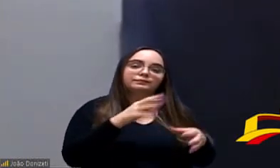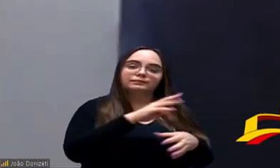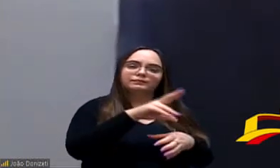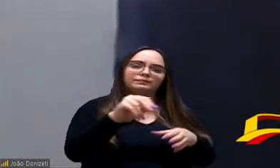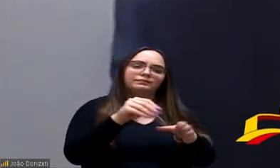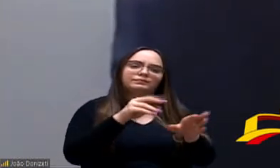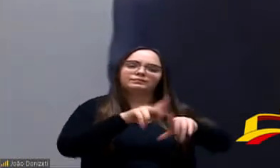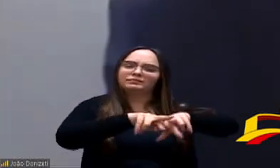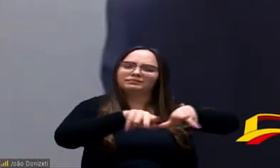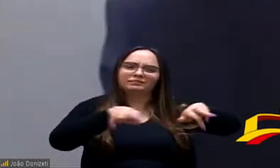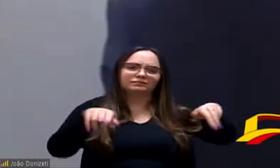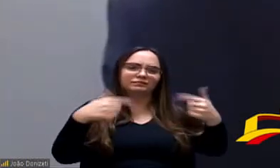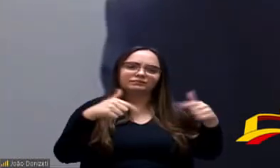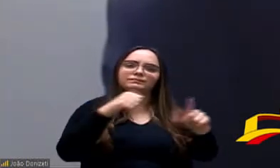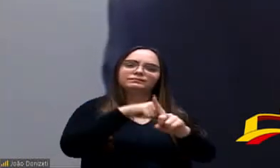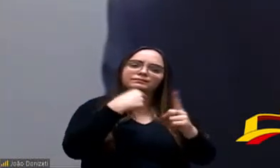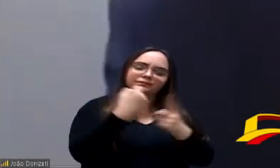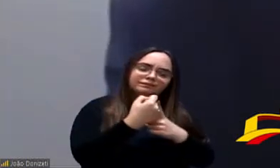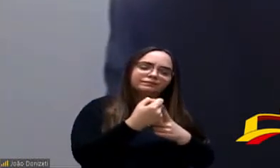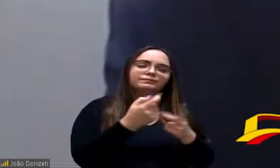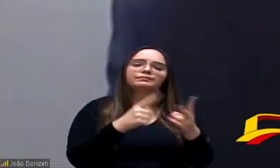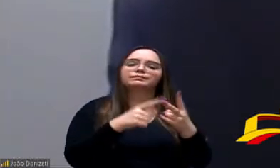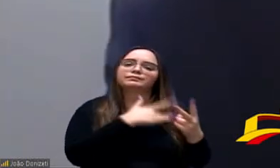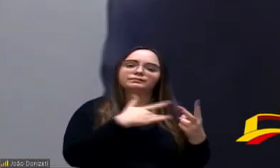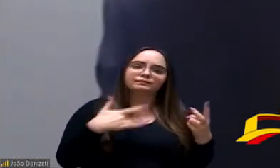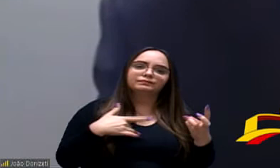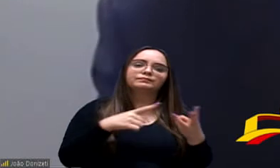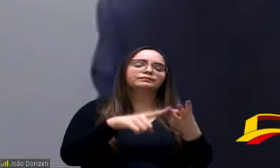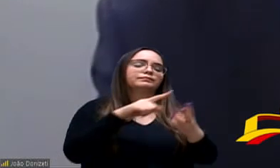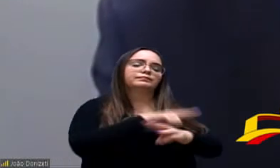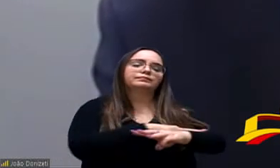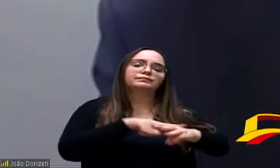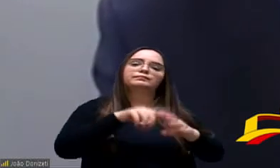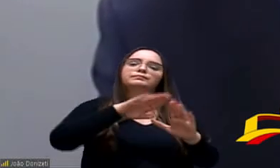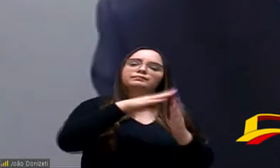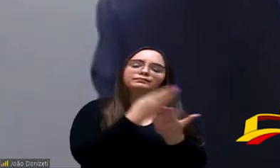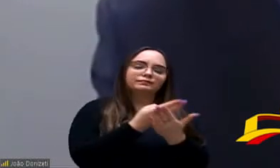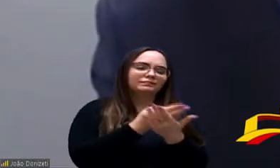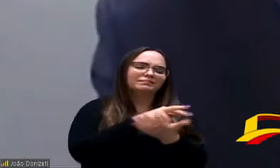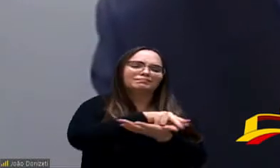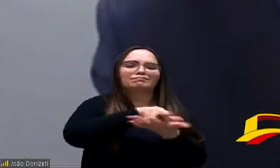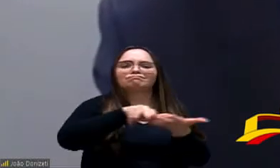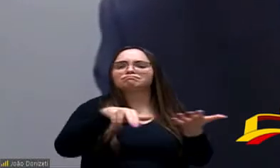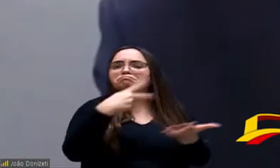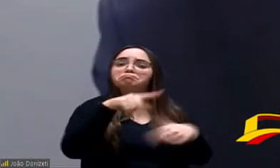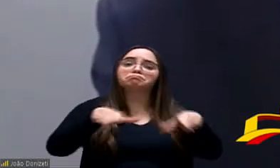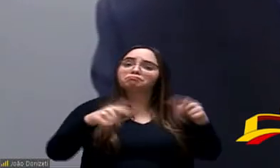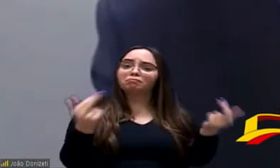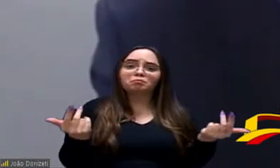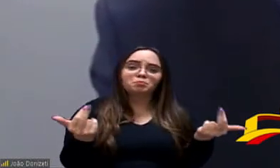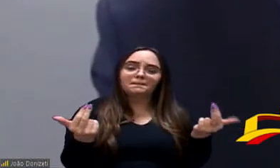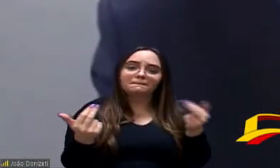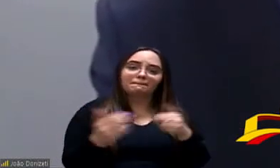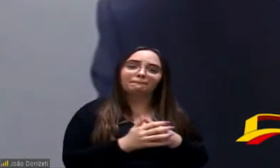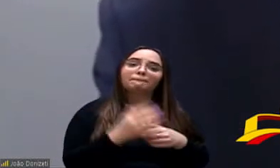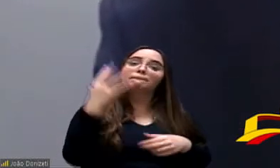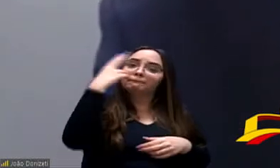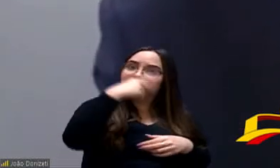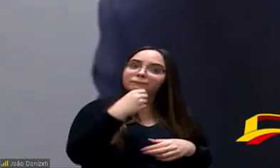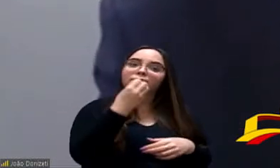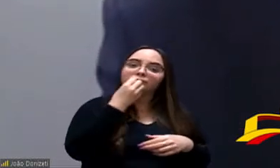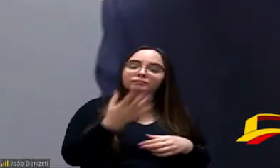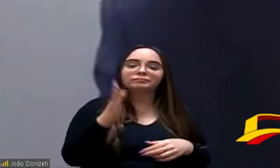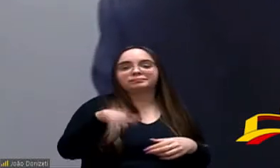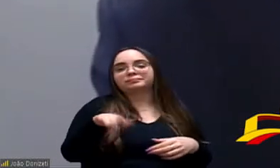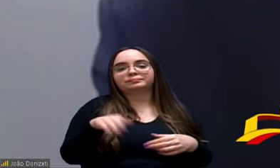áreas de assistência social, de saúde, de educação no município de Sorocaba, quando elas prestam um serviço bom, bonito e barato, que nem falou